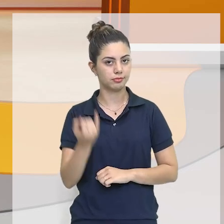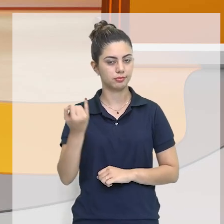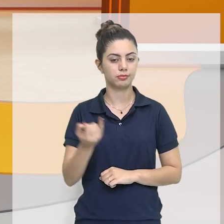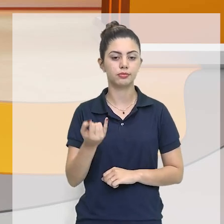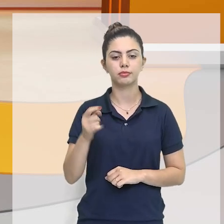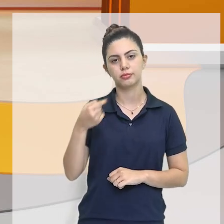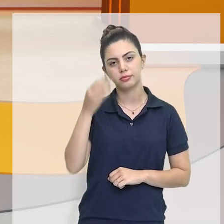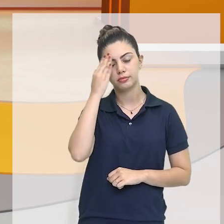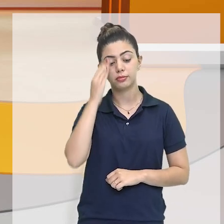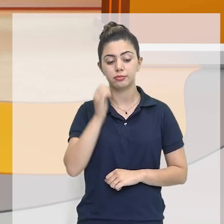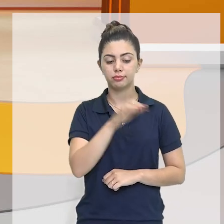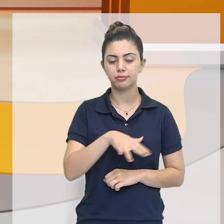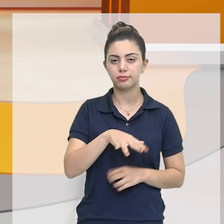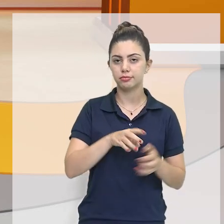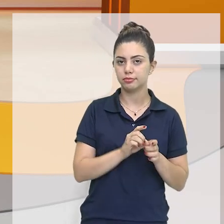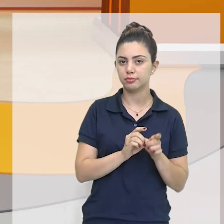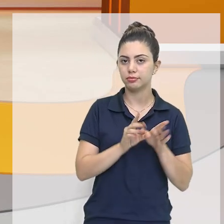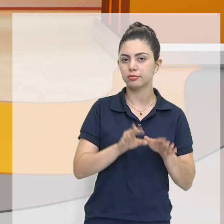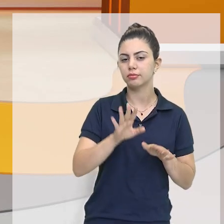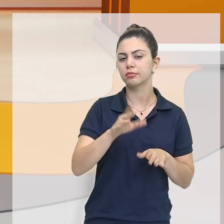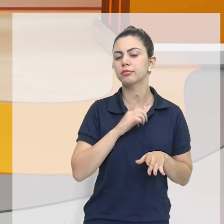da democracia, é a